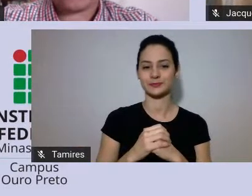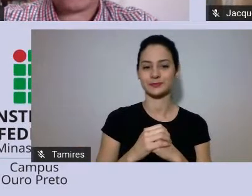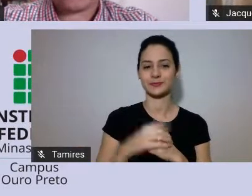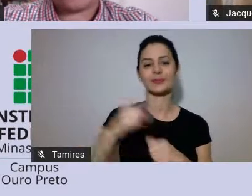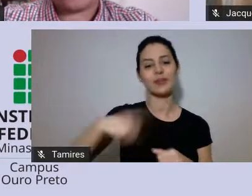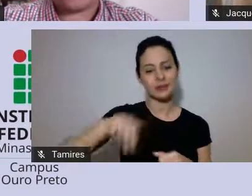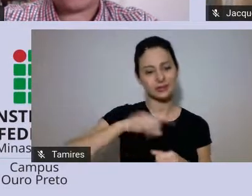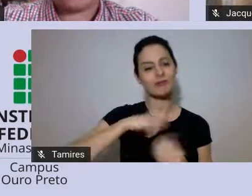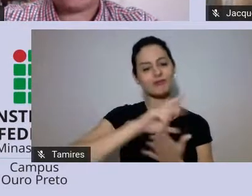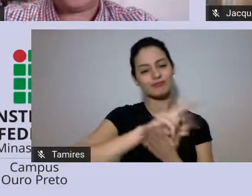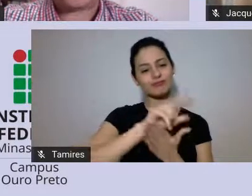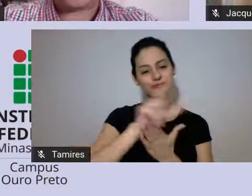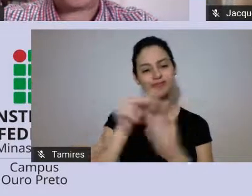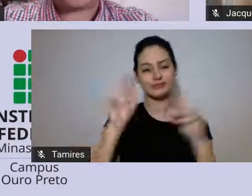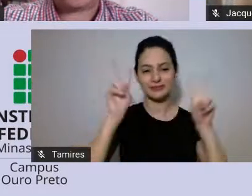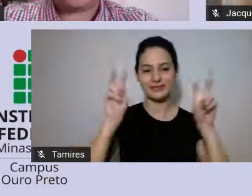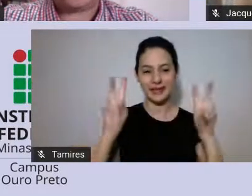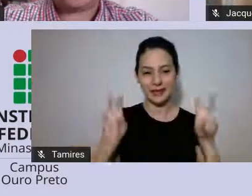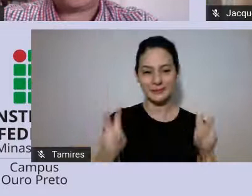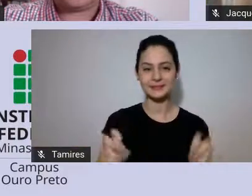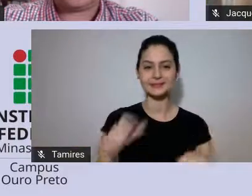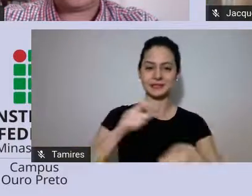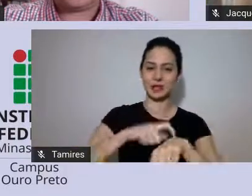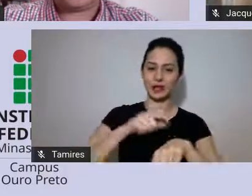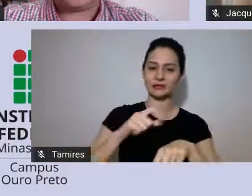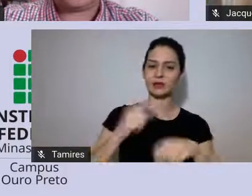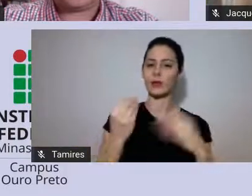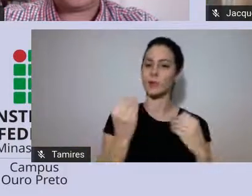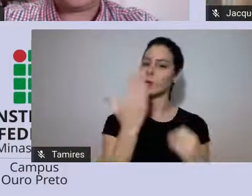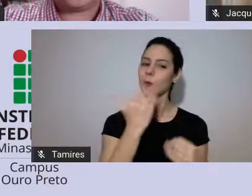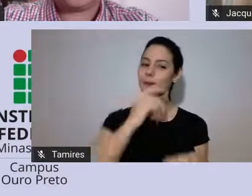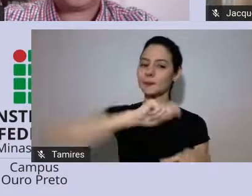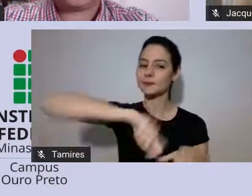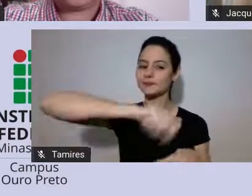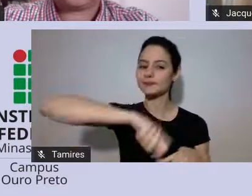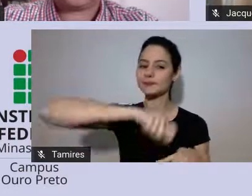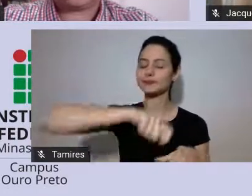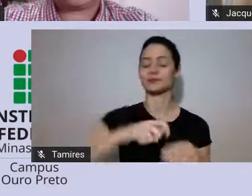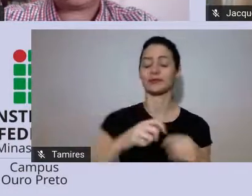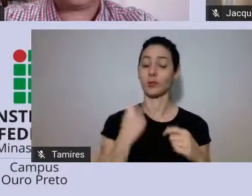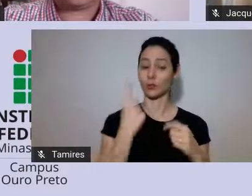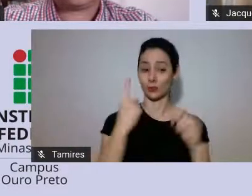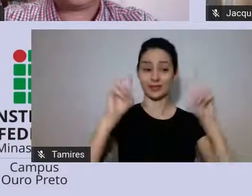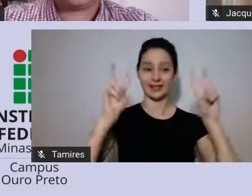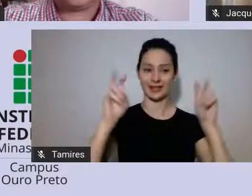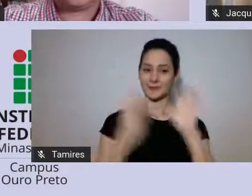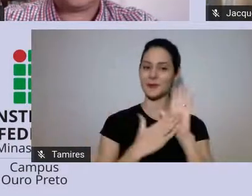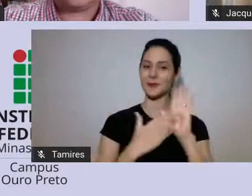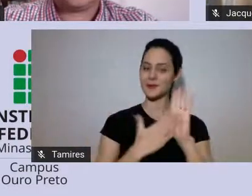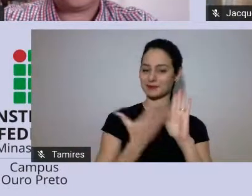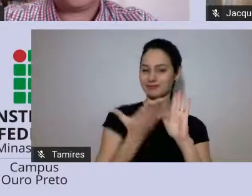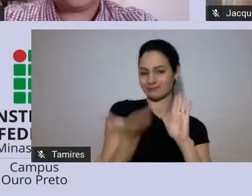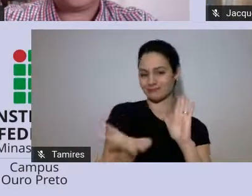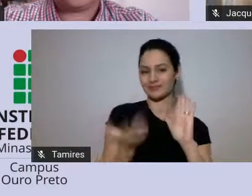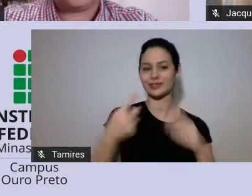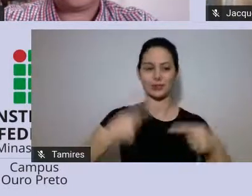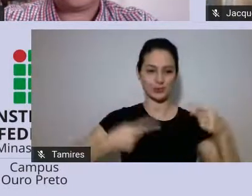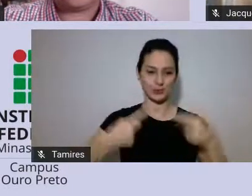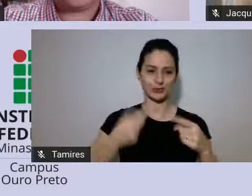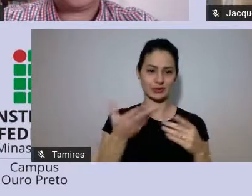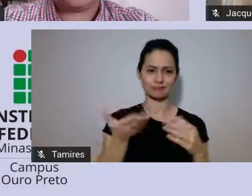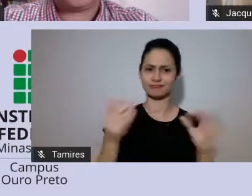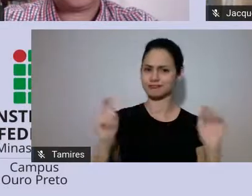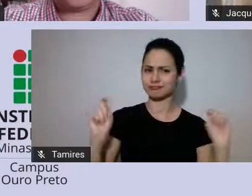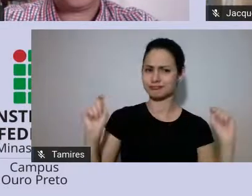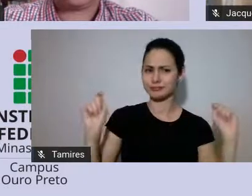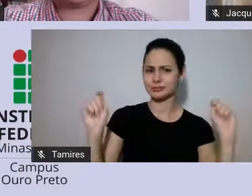de vários temas dessa história e patrimonialização da alimentação. E um dos temas que eu propus era exatamente discutir isso. Será que é